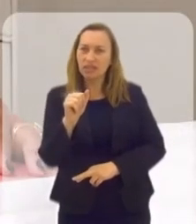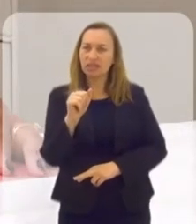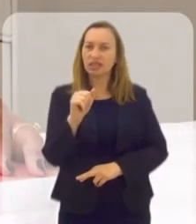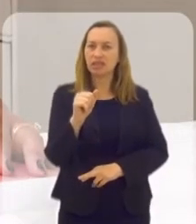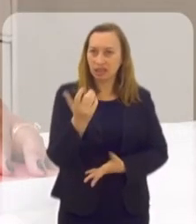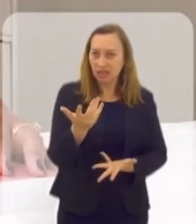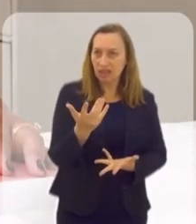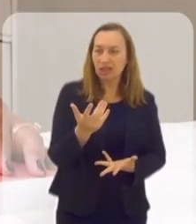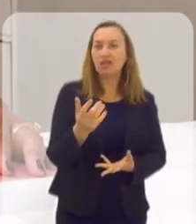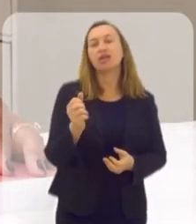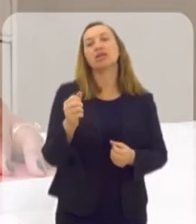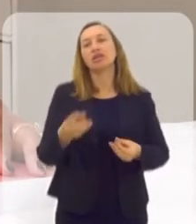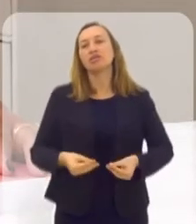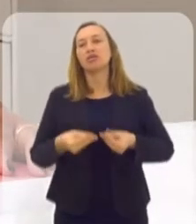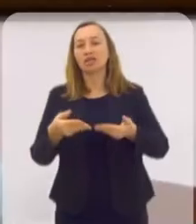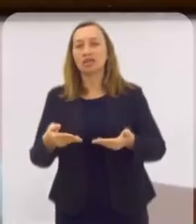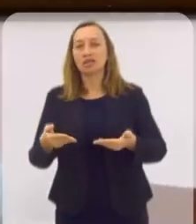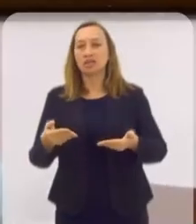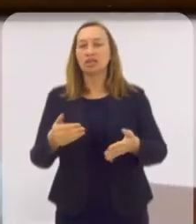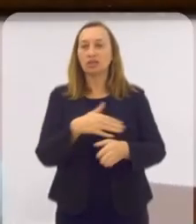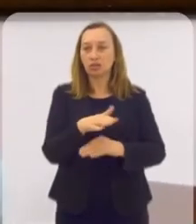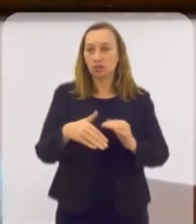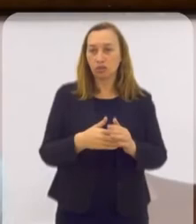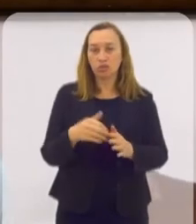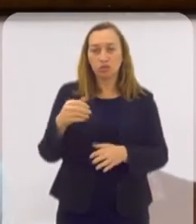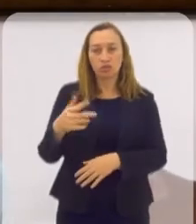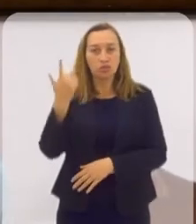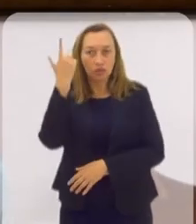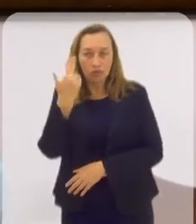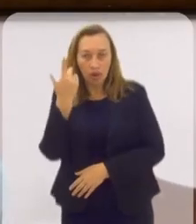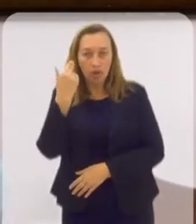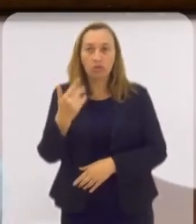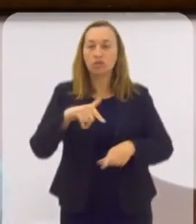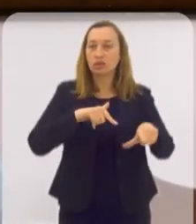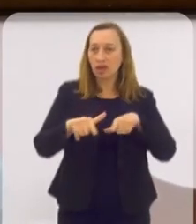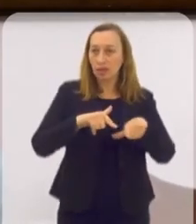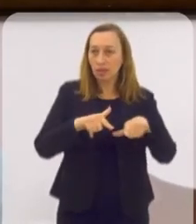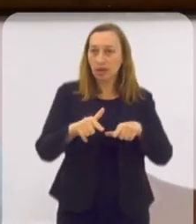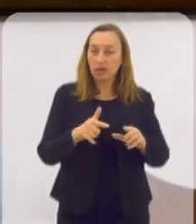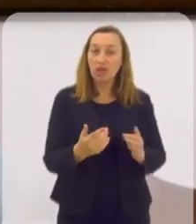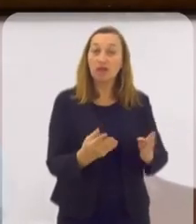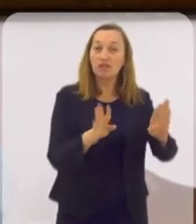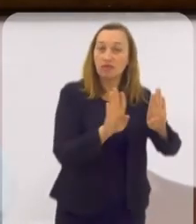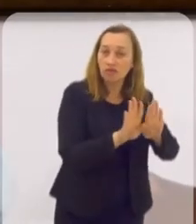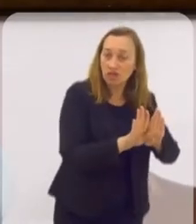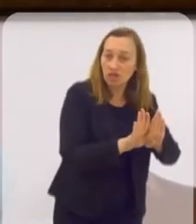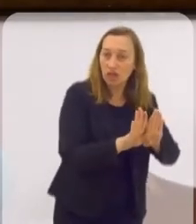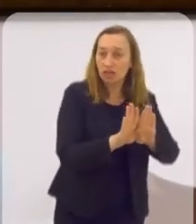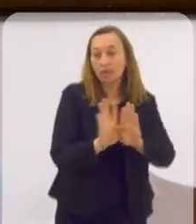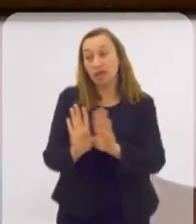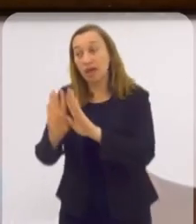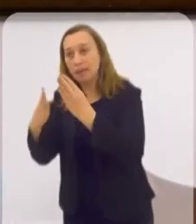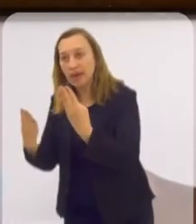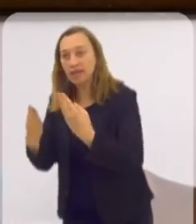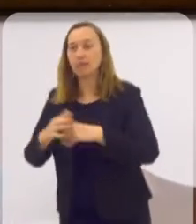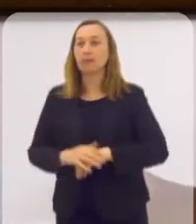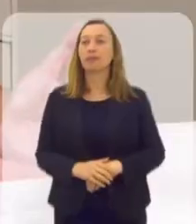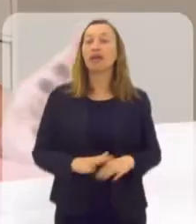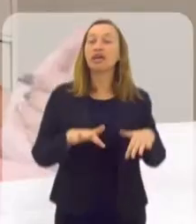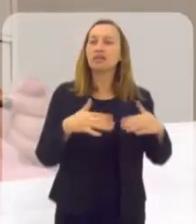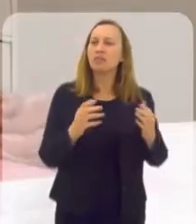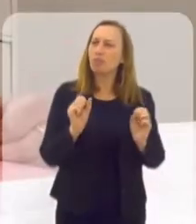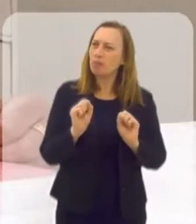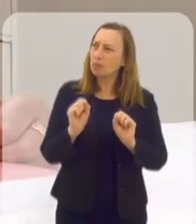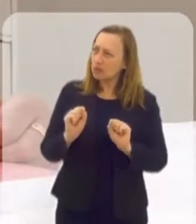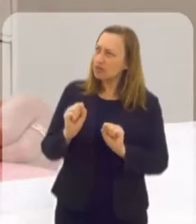fluidificada, que é fornecida a esse público em geral. Então, basicamente, nós temos esses trabalhos, os fechados e os abertos.